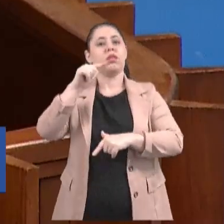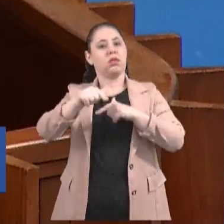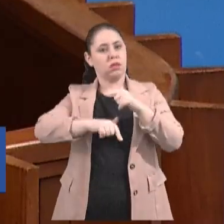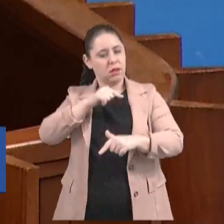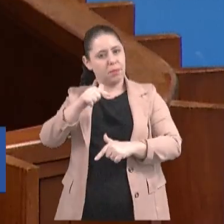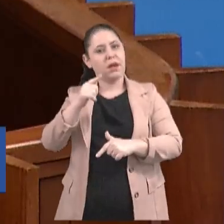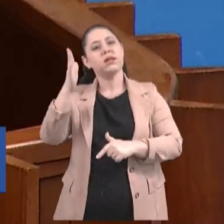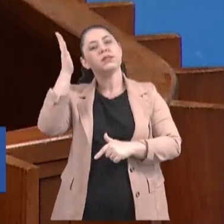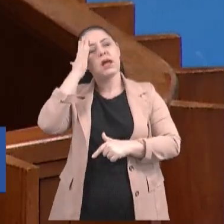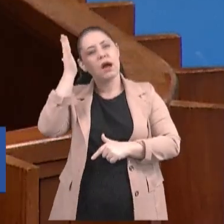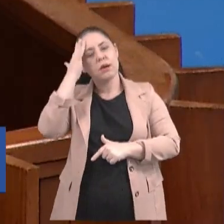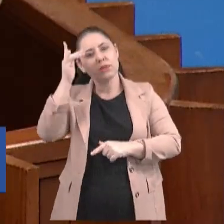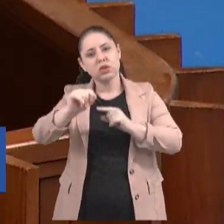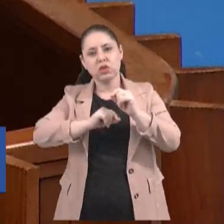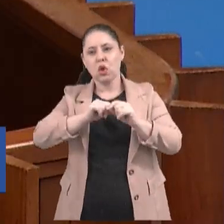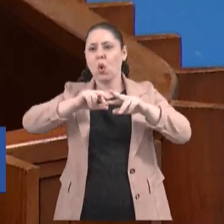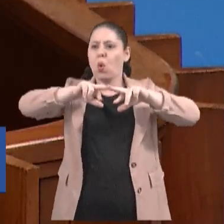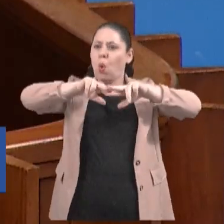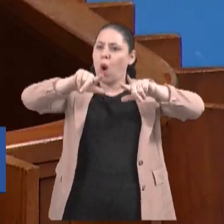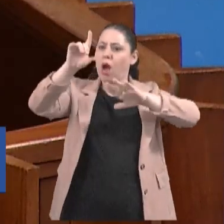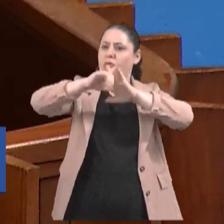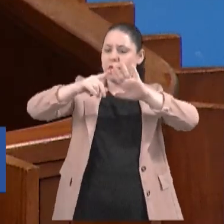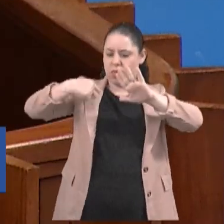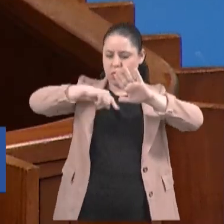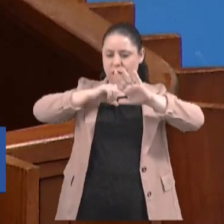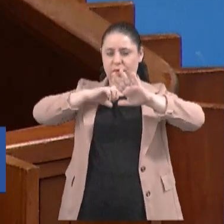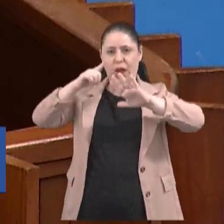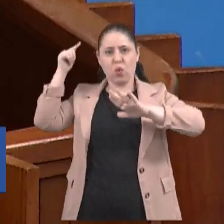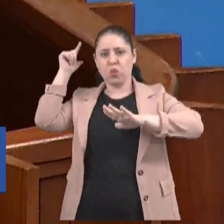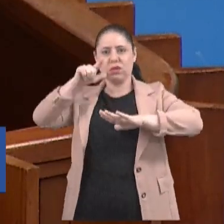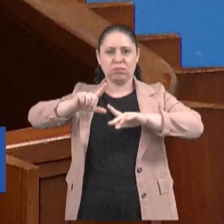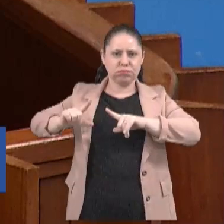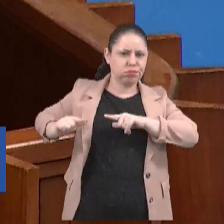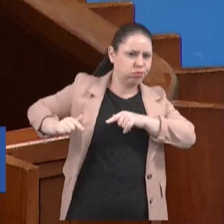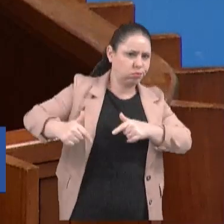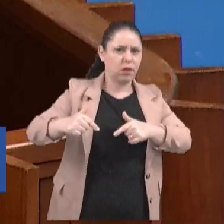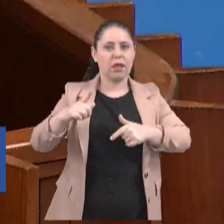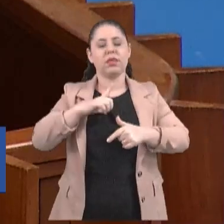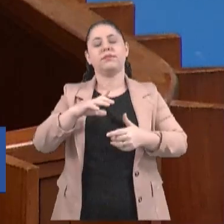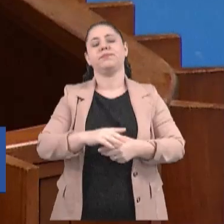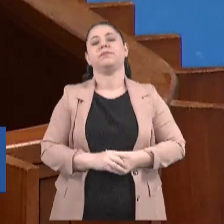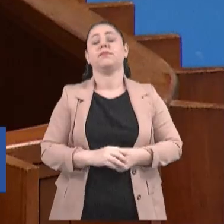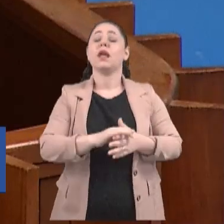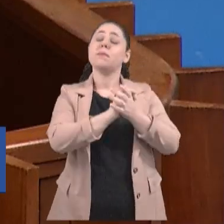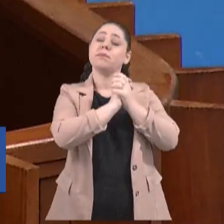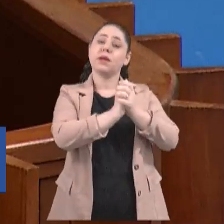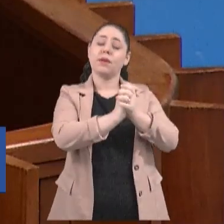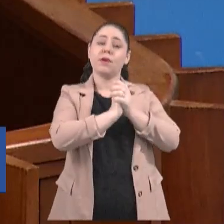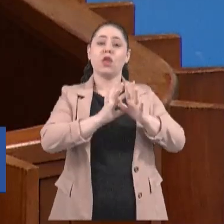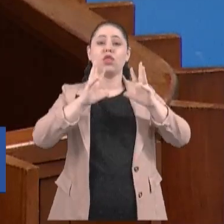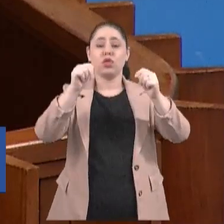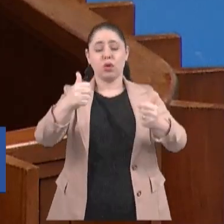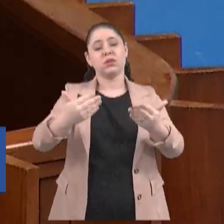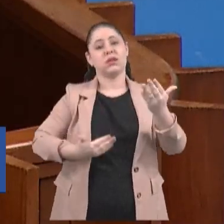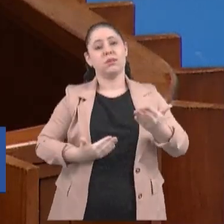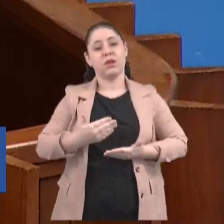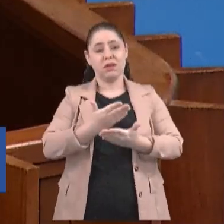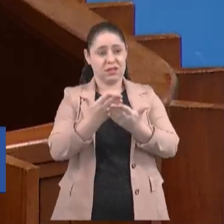trabalhadores e trabalhadoras, sabemos que todo e qualquer direito que nós temos foi conquistado com muita luta. Então, quero parabenizar